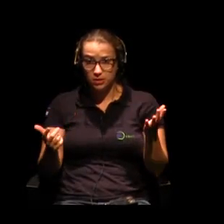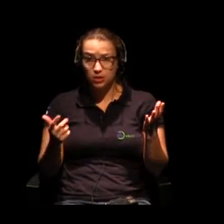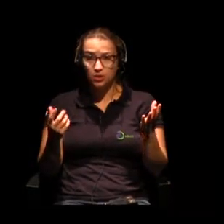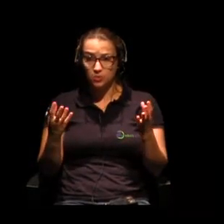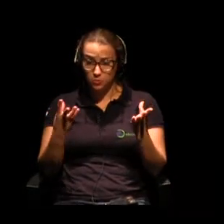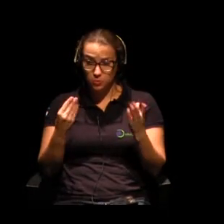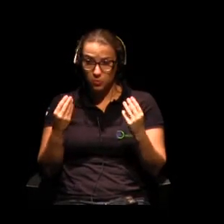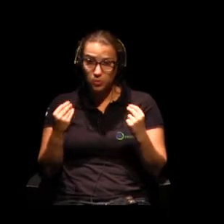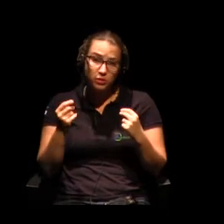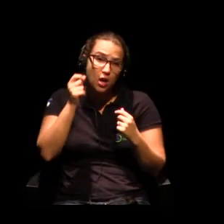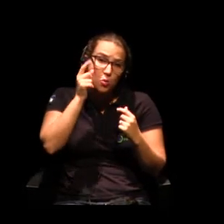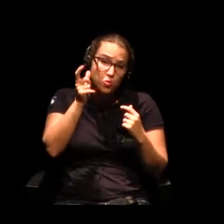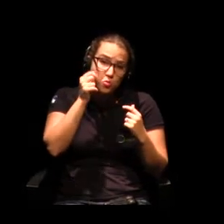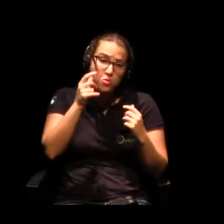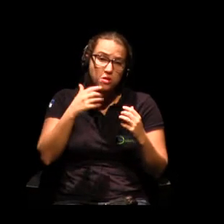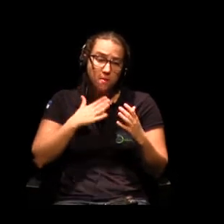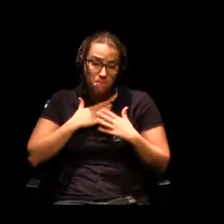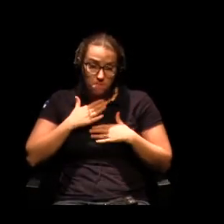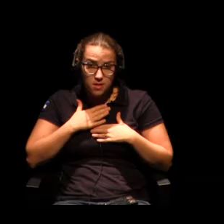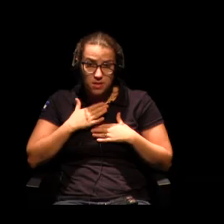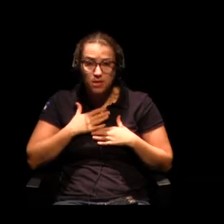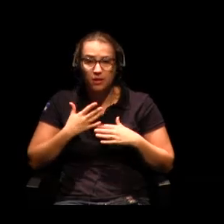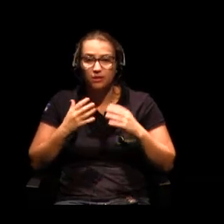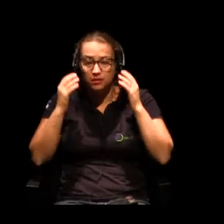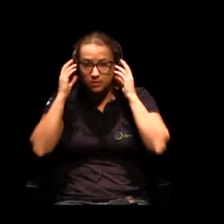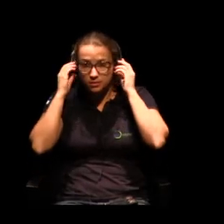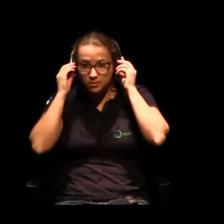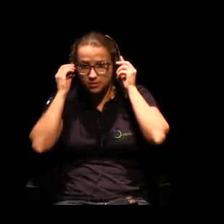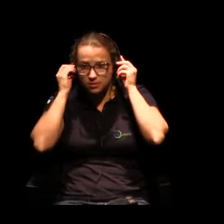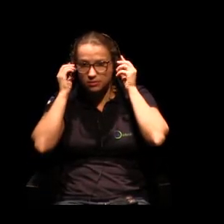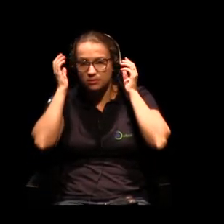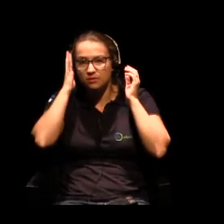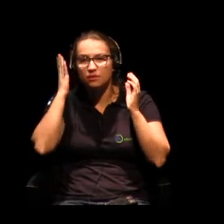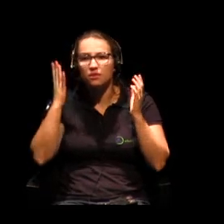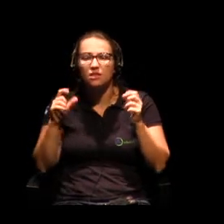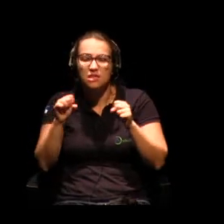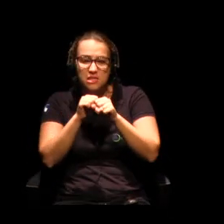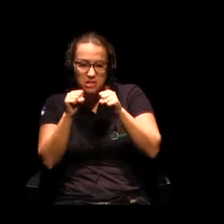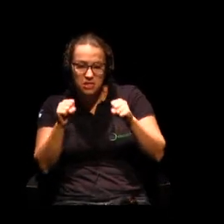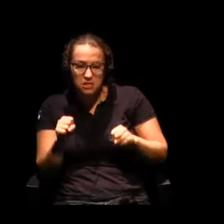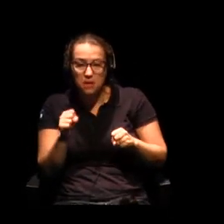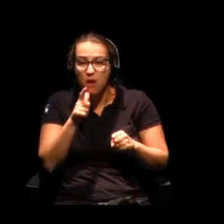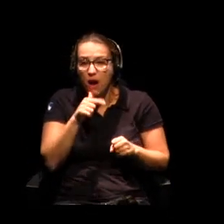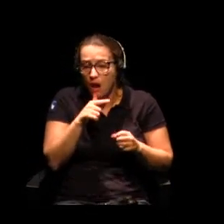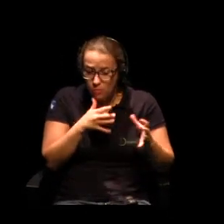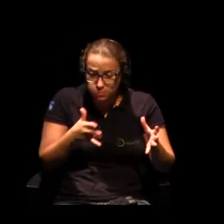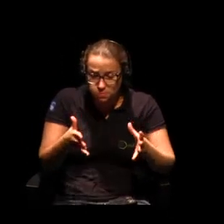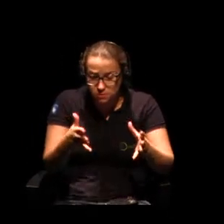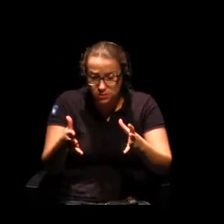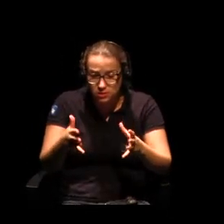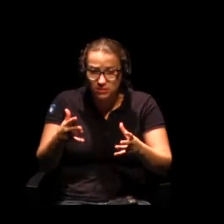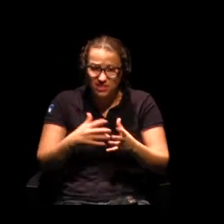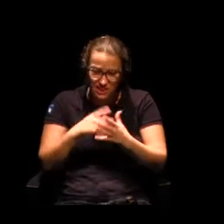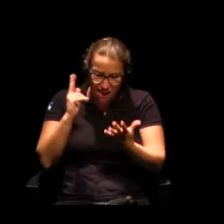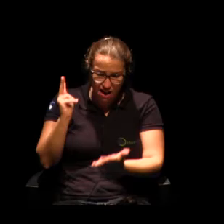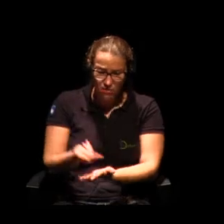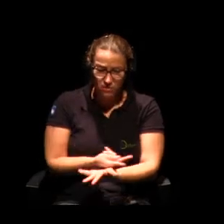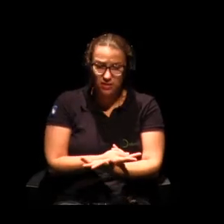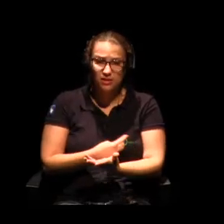eu sou de Vermont e muita da nossa infraestrutura é adjacente a